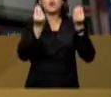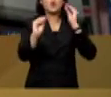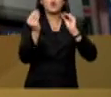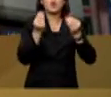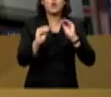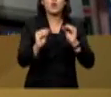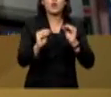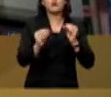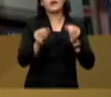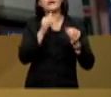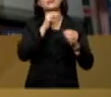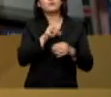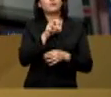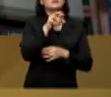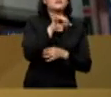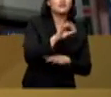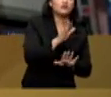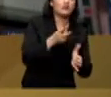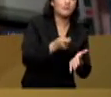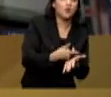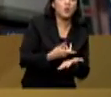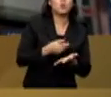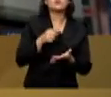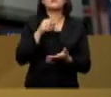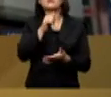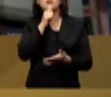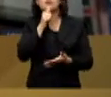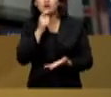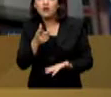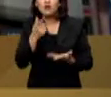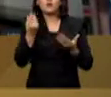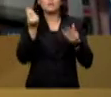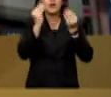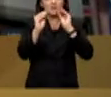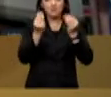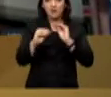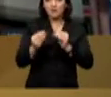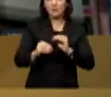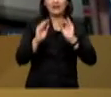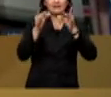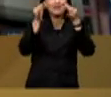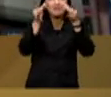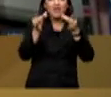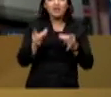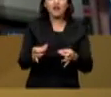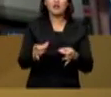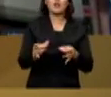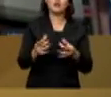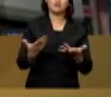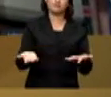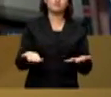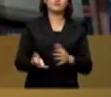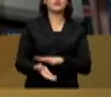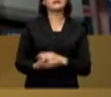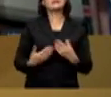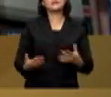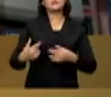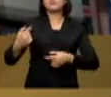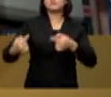exatamente o julgamento da proposta de modulação. Diante dos debates e das